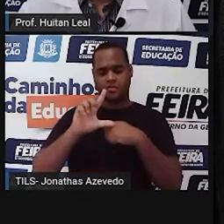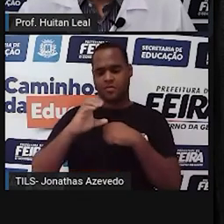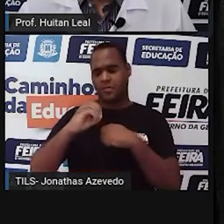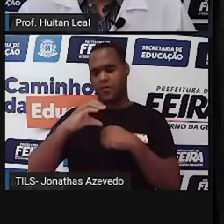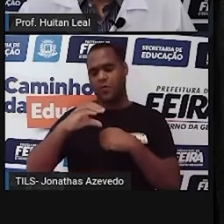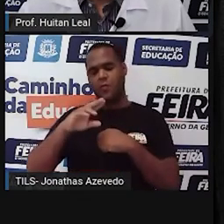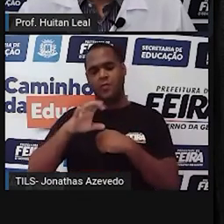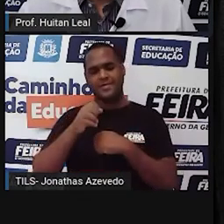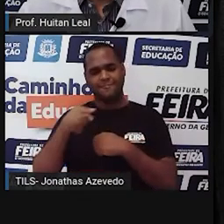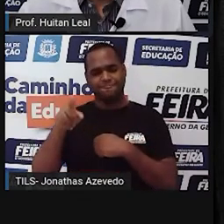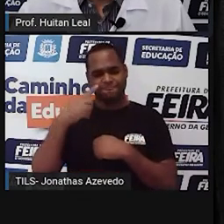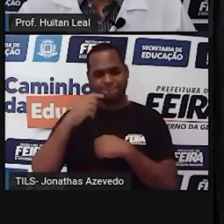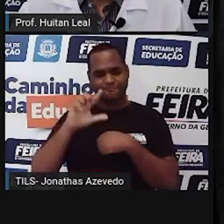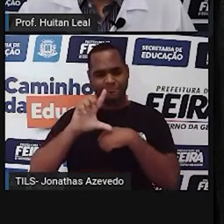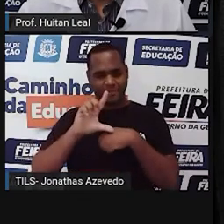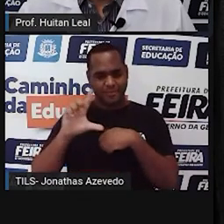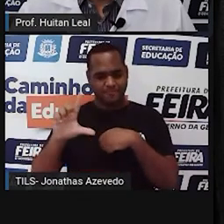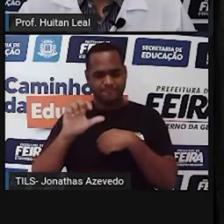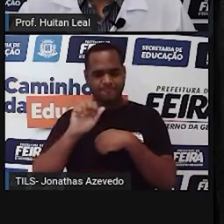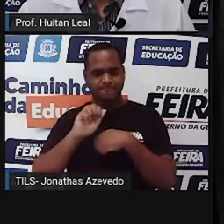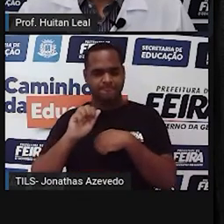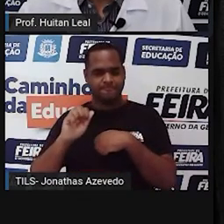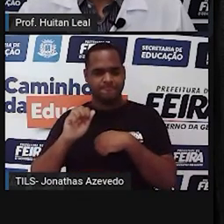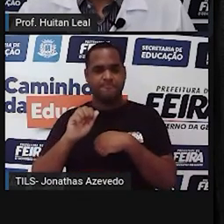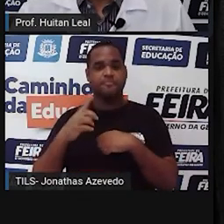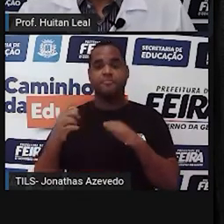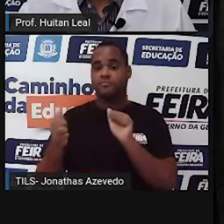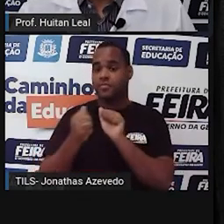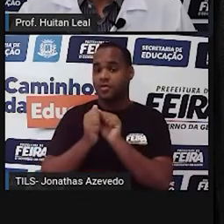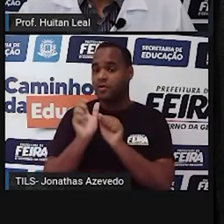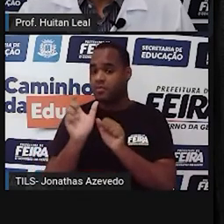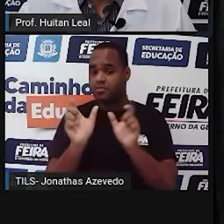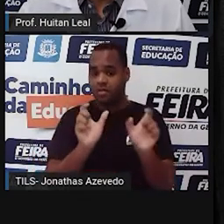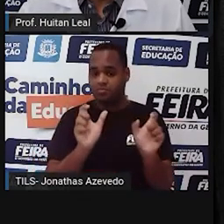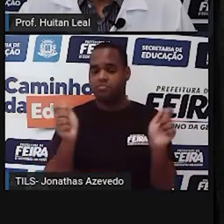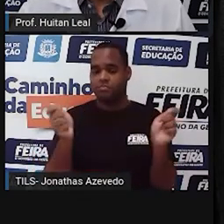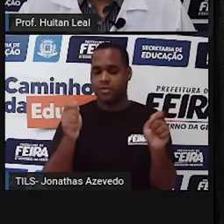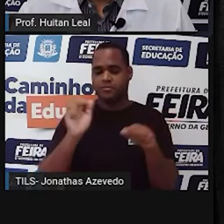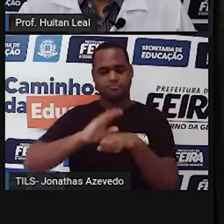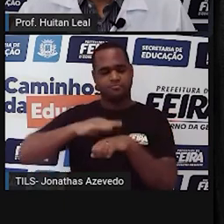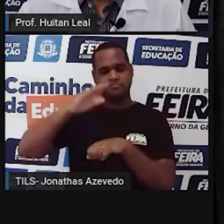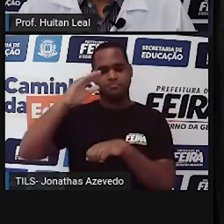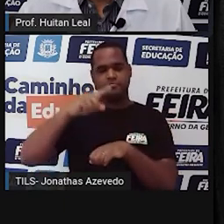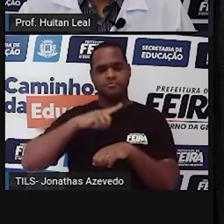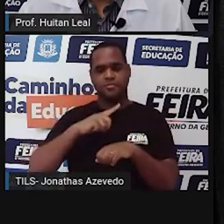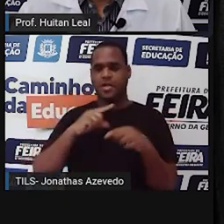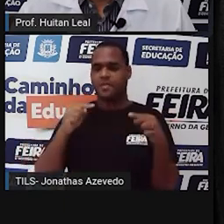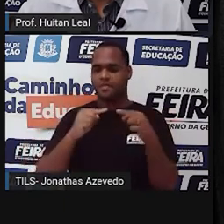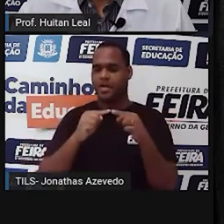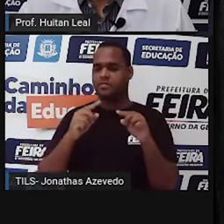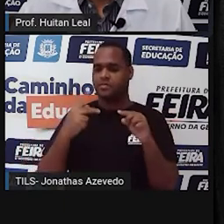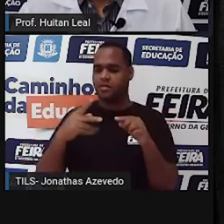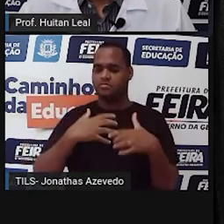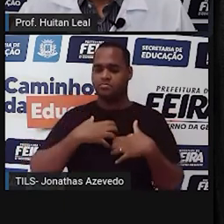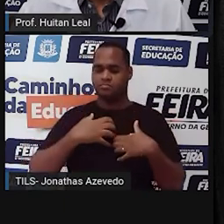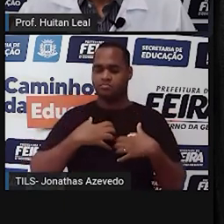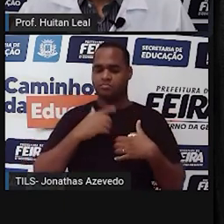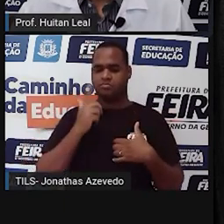nós temos que pensar logo que é a junção de duas ou mais palavras, mas que mantém um único